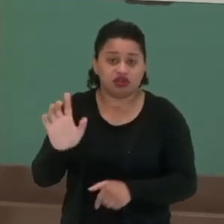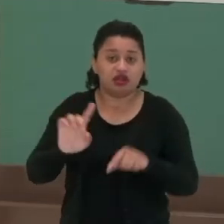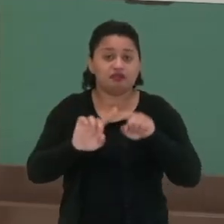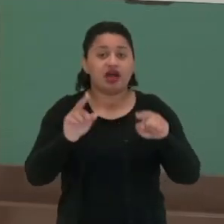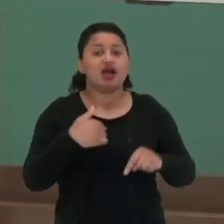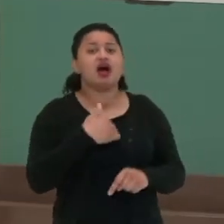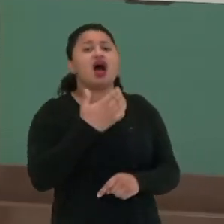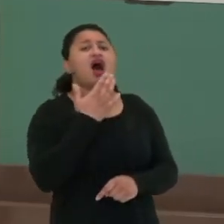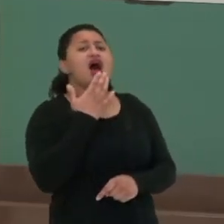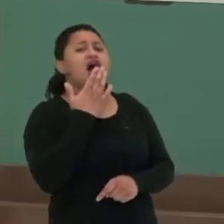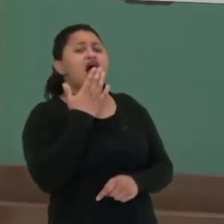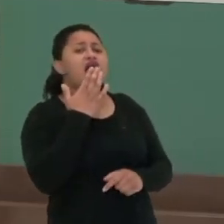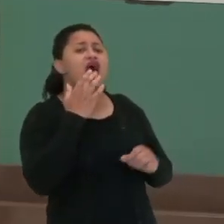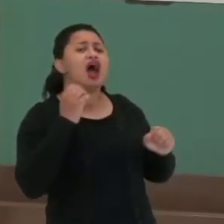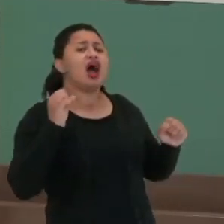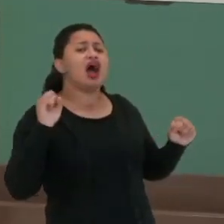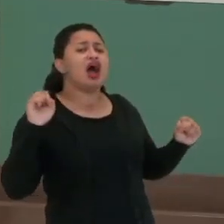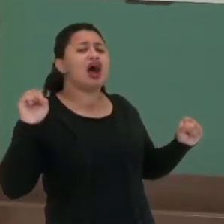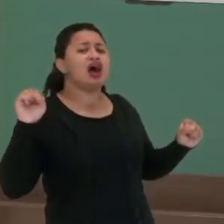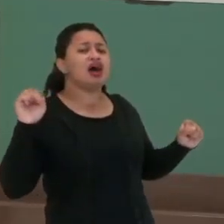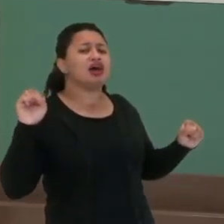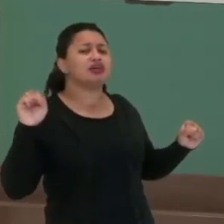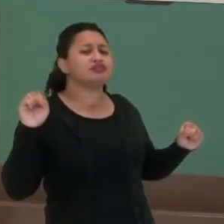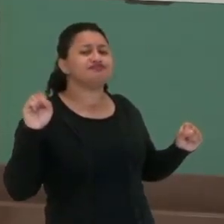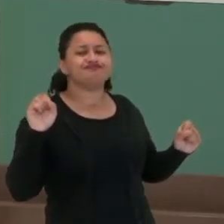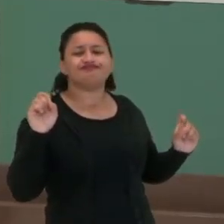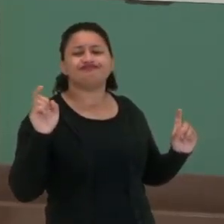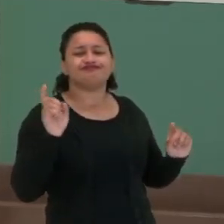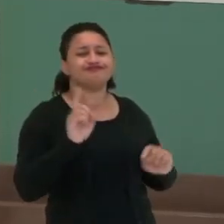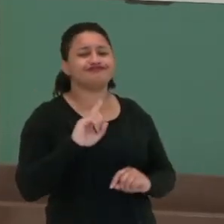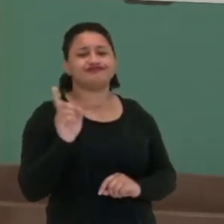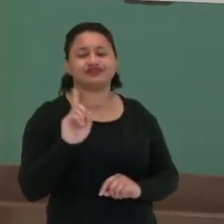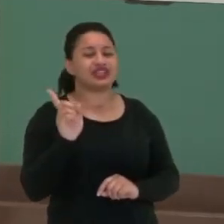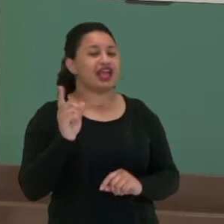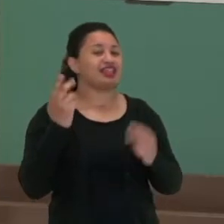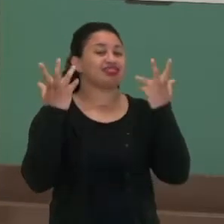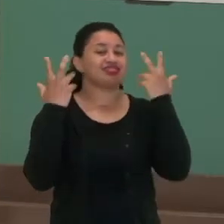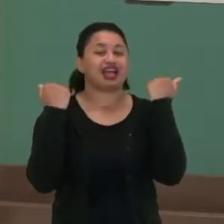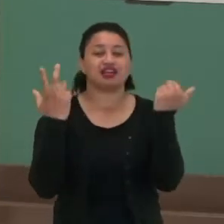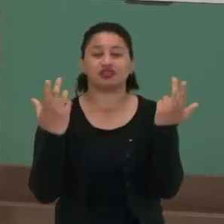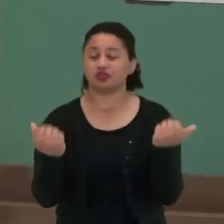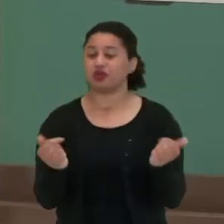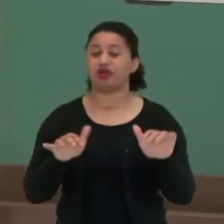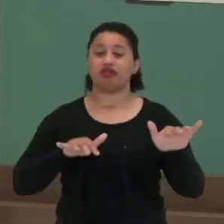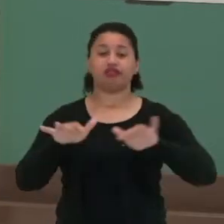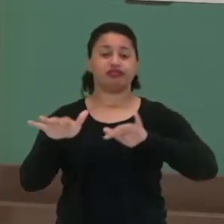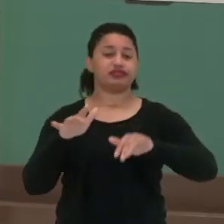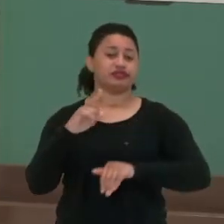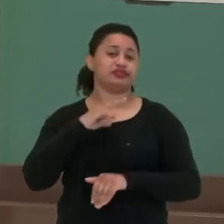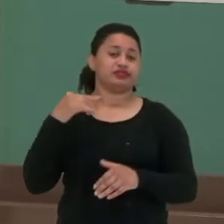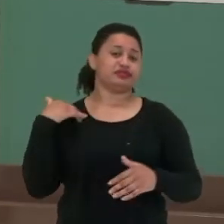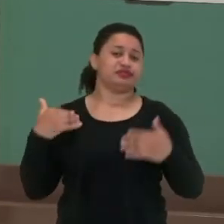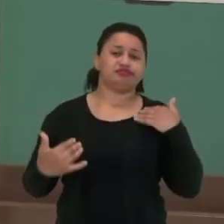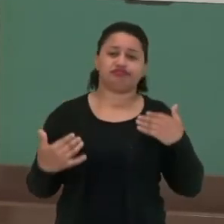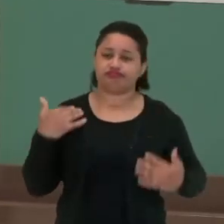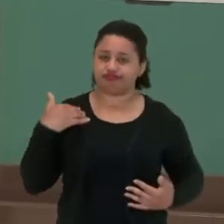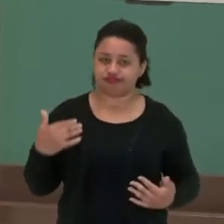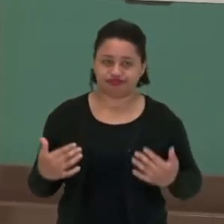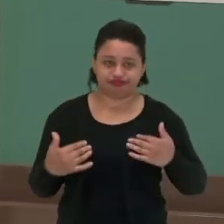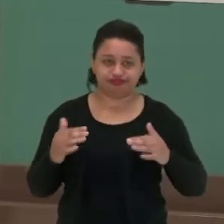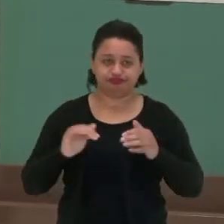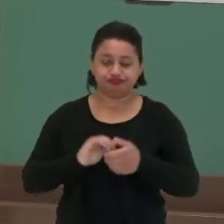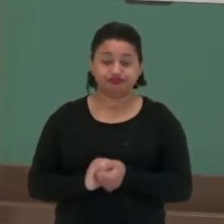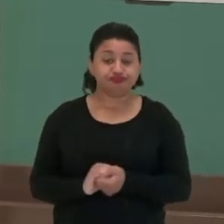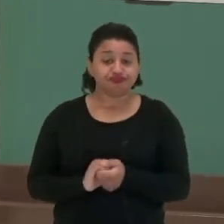bocejo, abrir a boca de sono, é um movimento involuntário do nosso corpo.